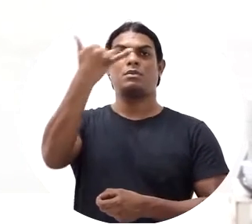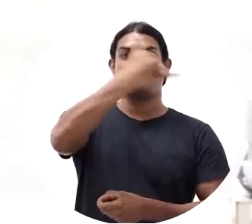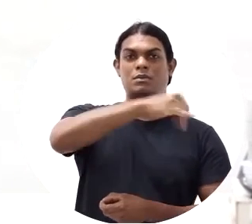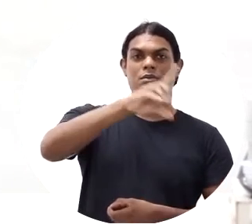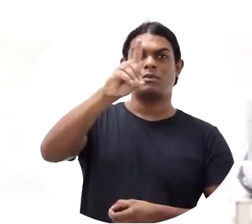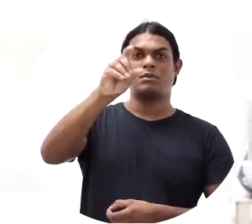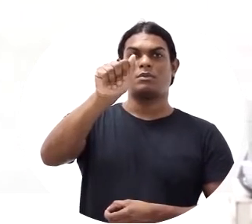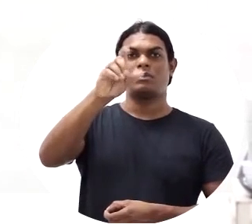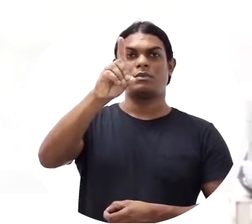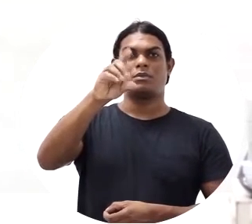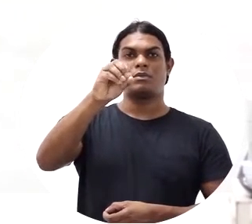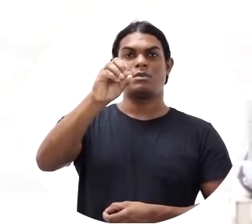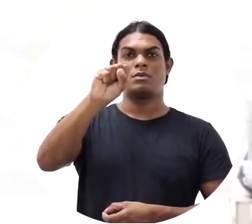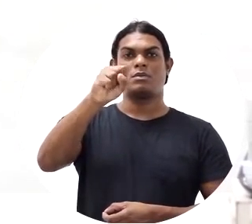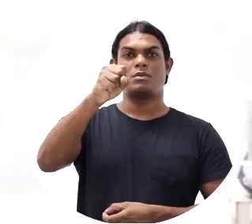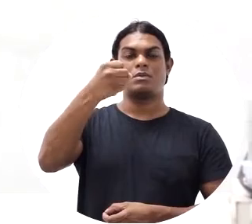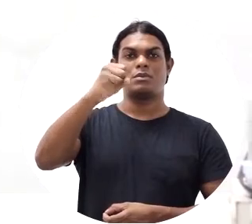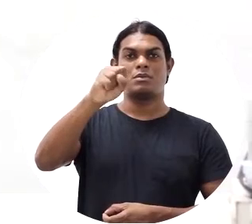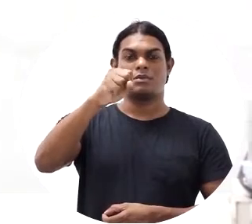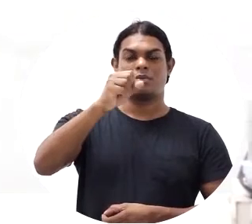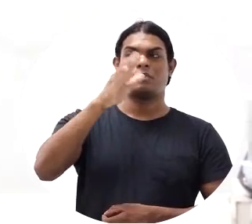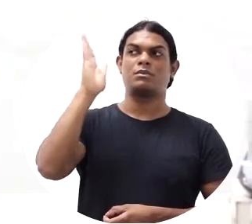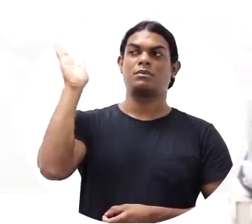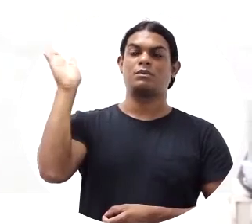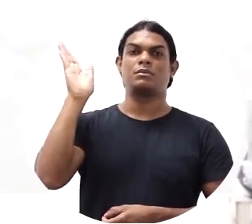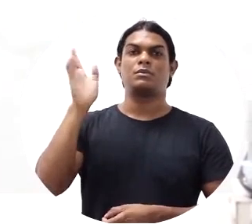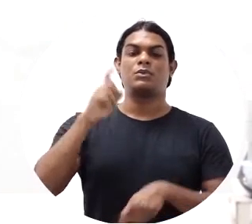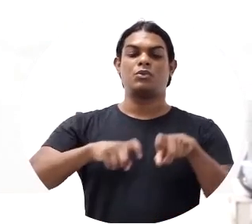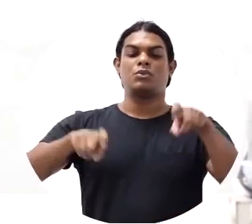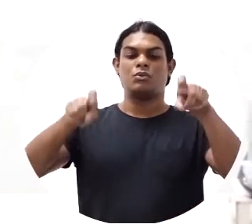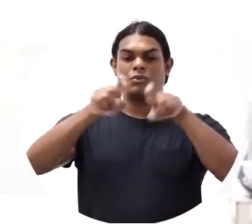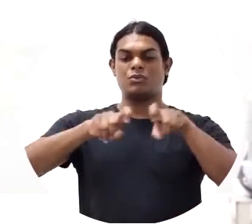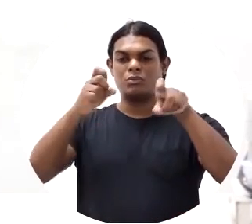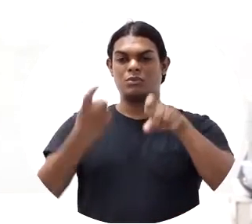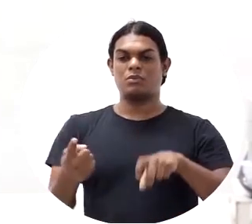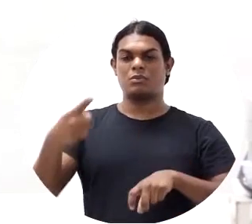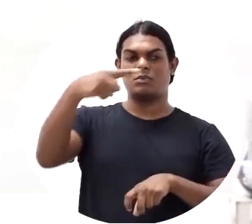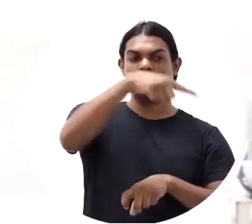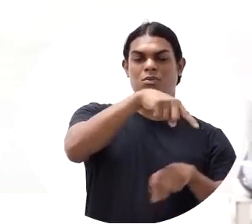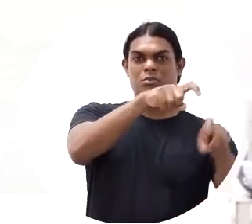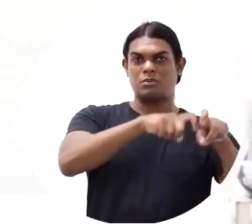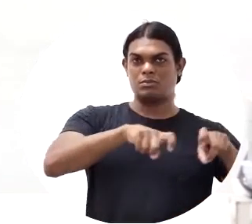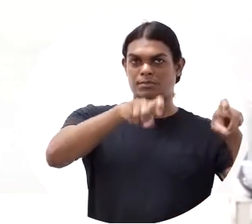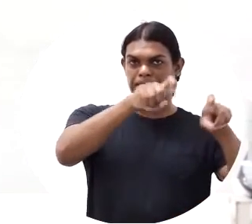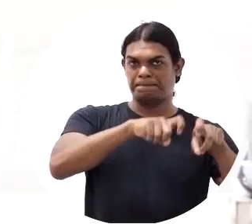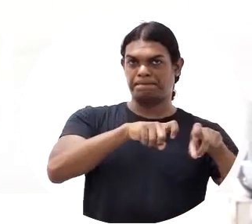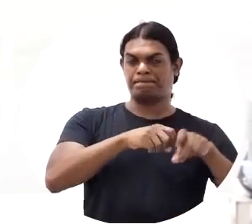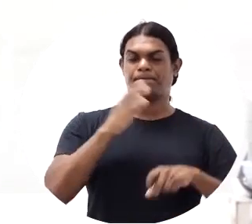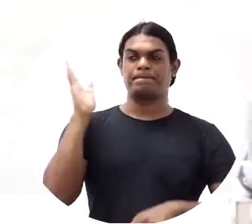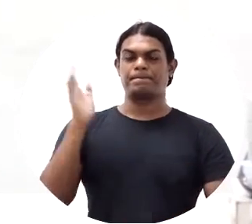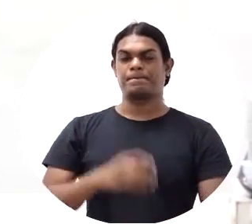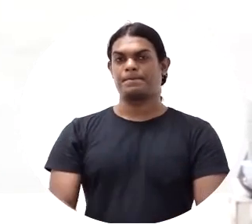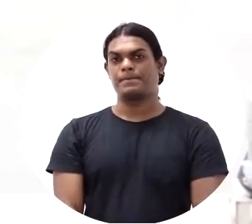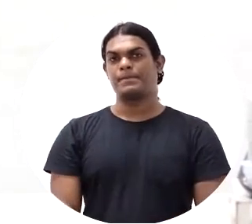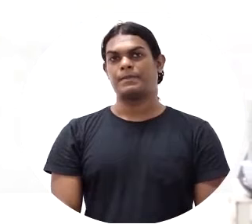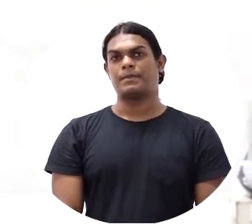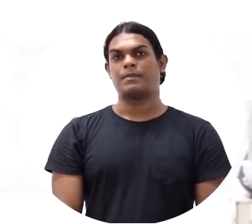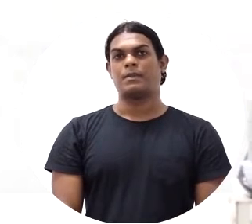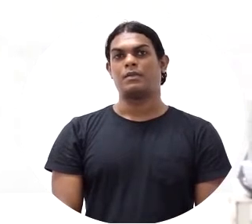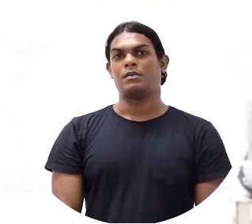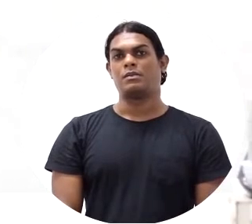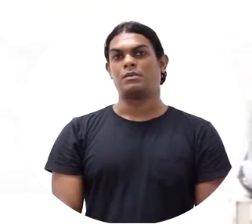padrões acordados de mensagens de um aplicativo de computador a outro por meio eletrônico com um mínimo de intervenção